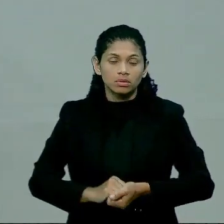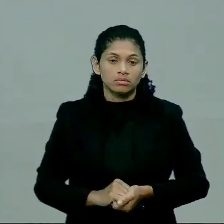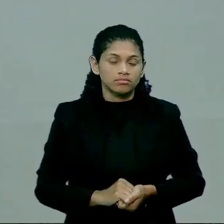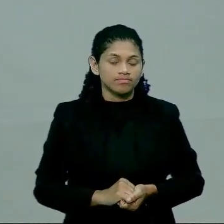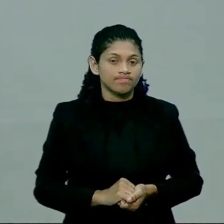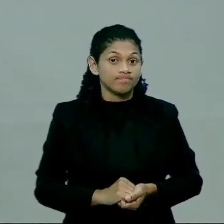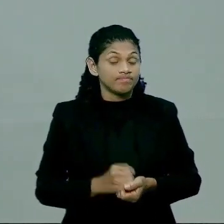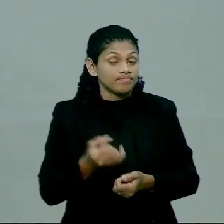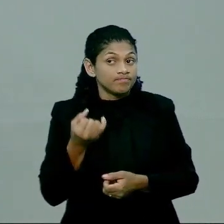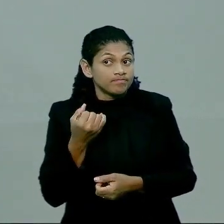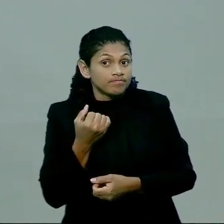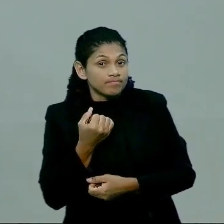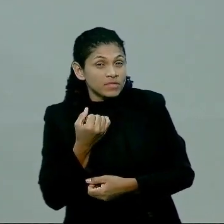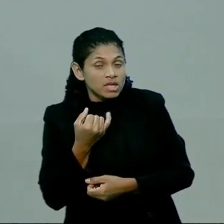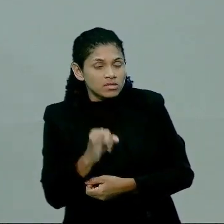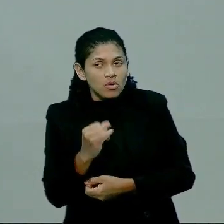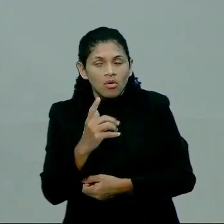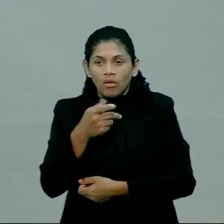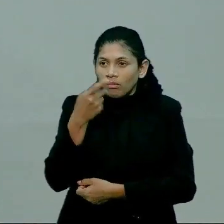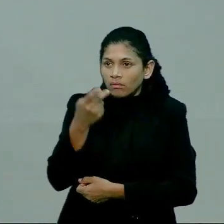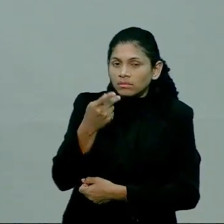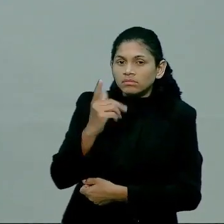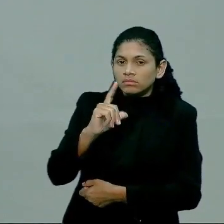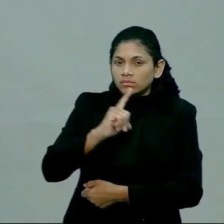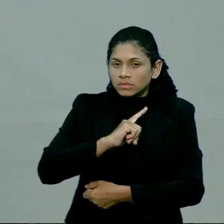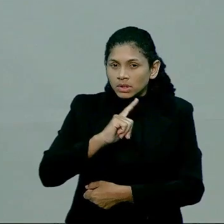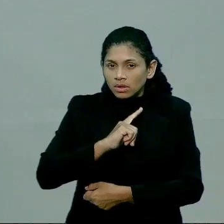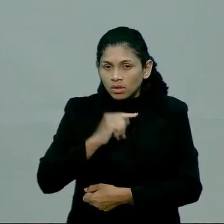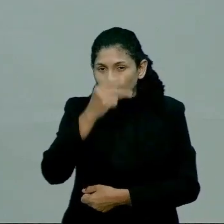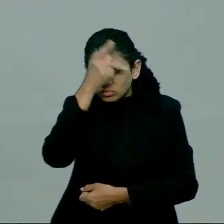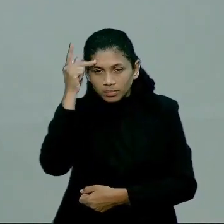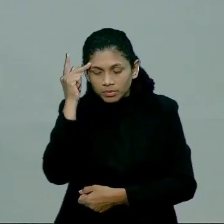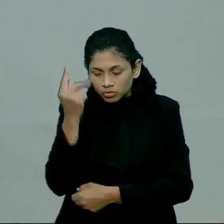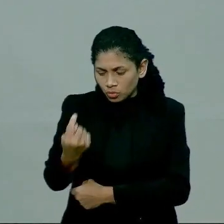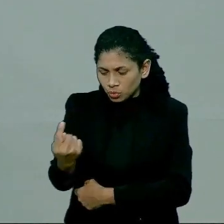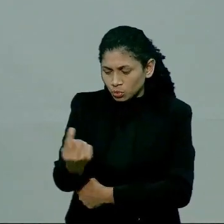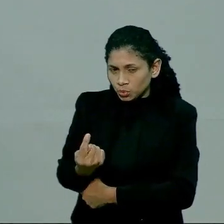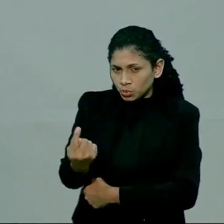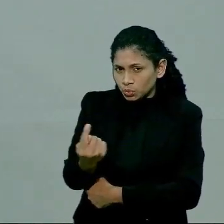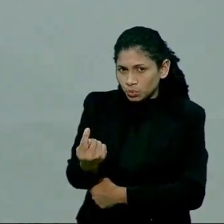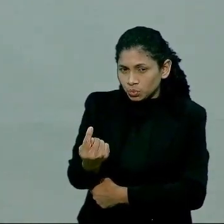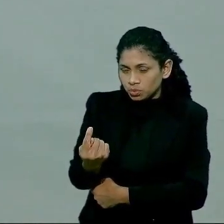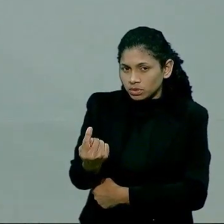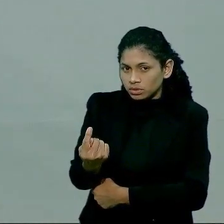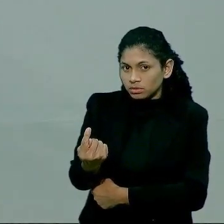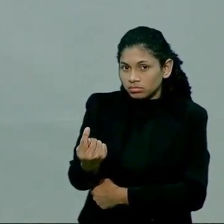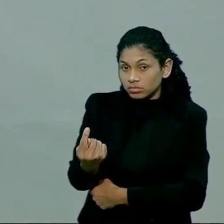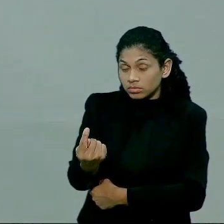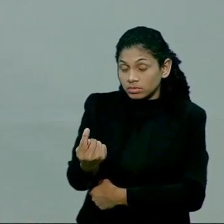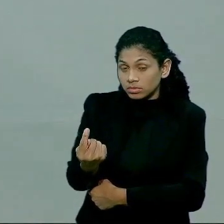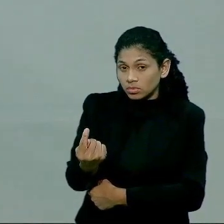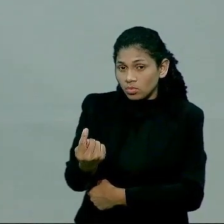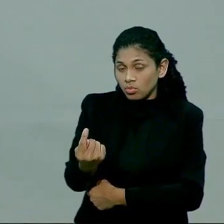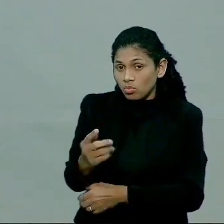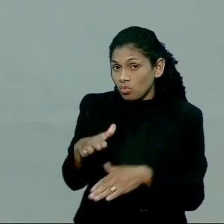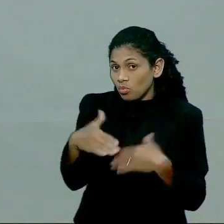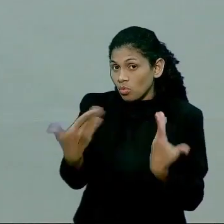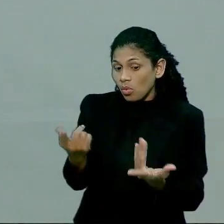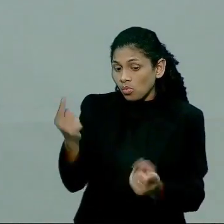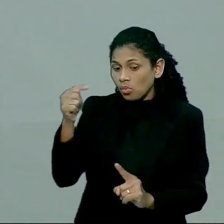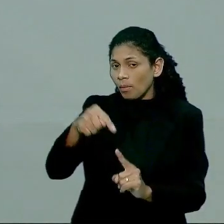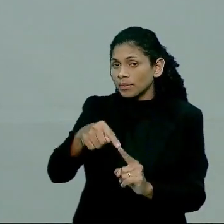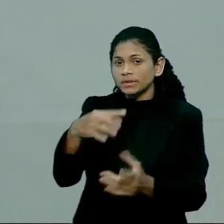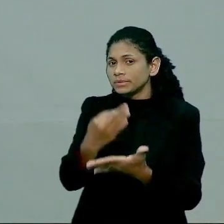que por exemplo ela tem ela tem um isolamento social o objetivo desse texto se nas outras pessoas que estão